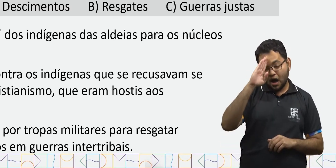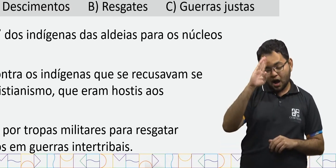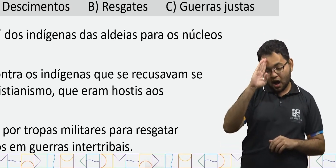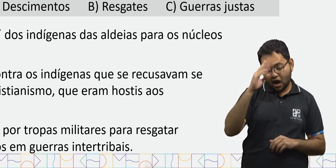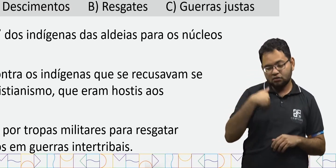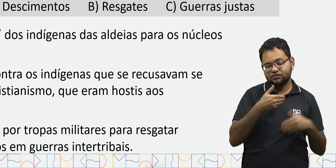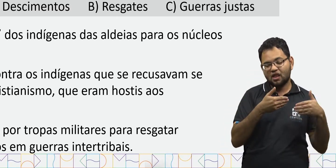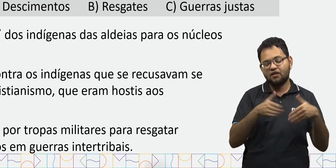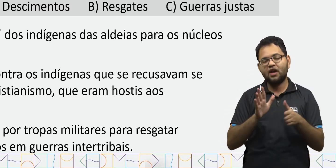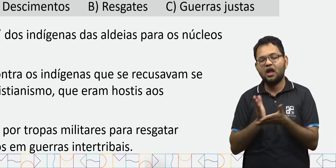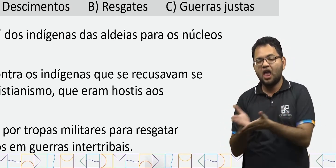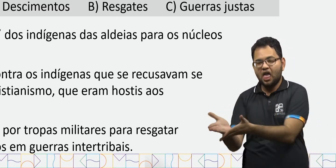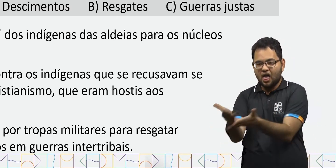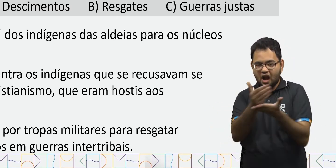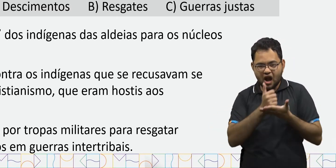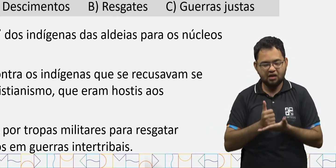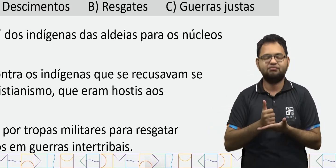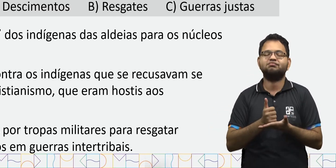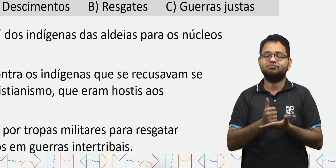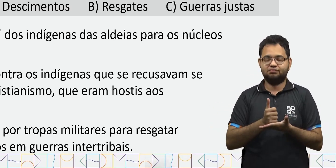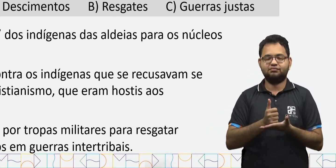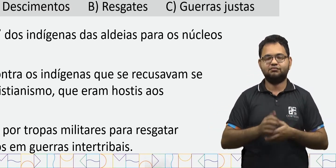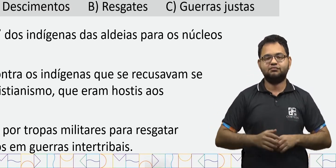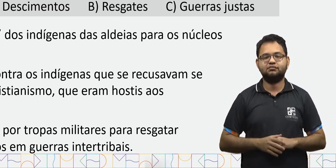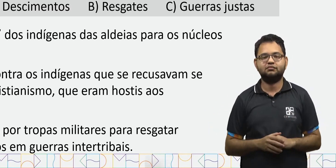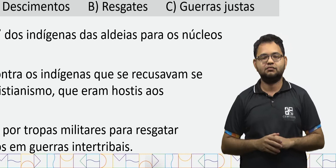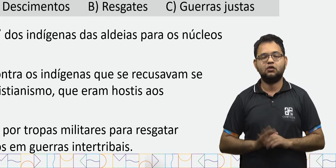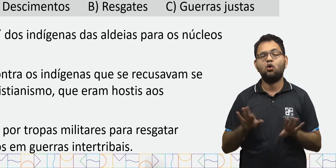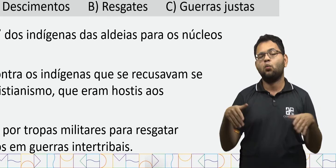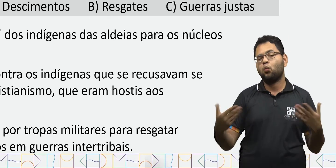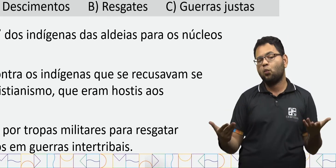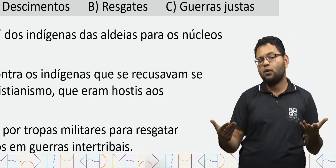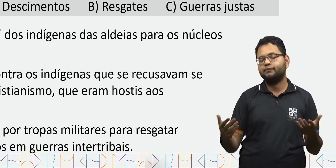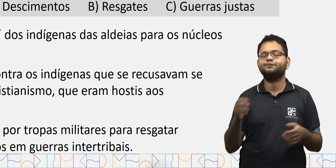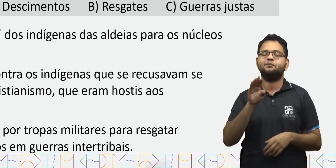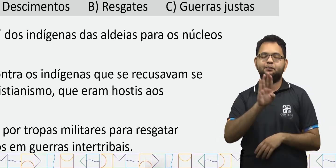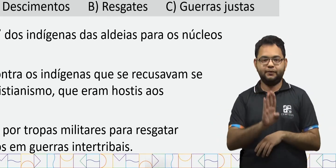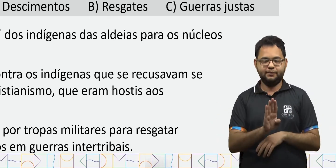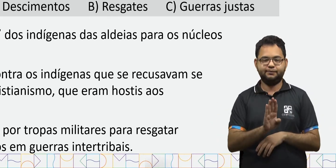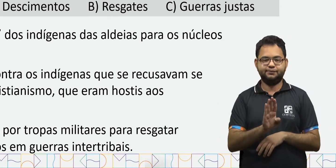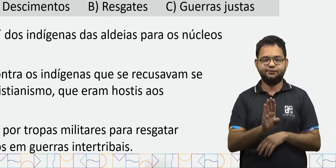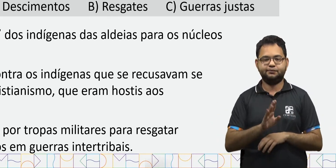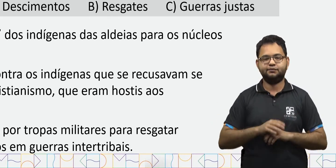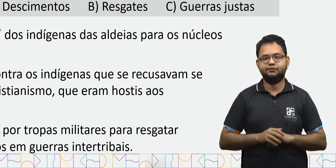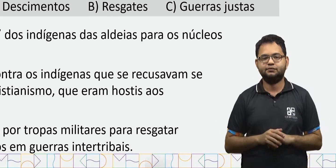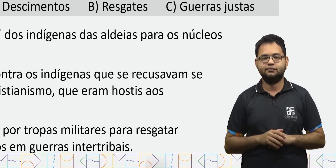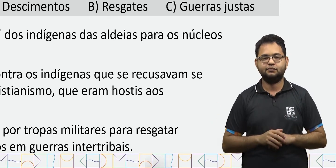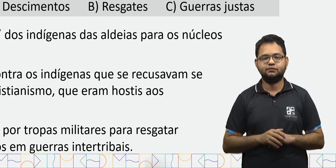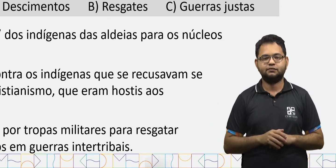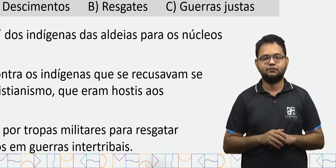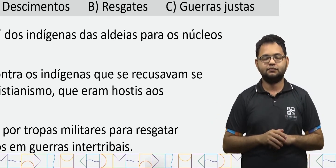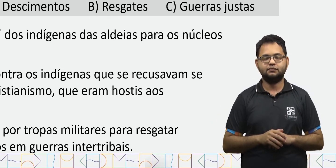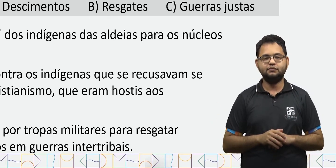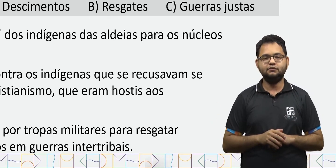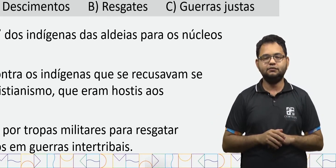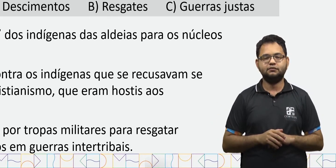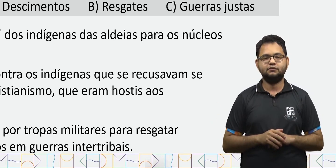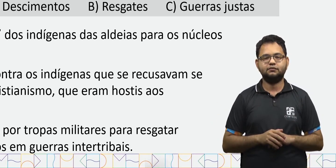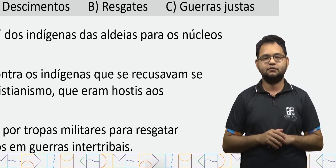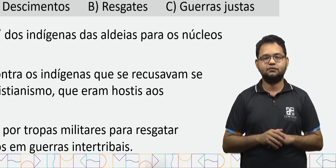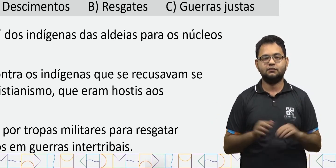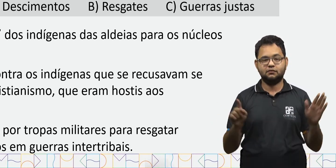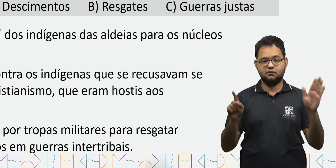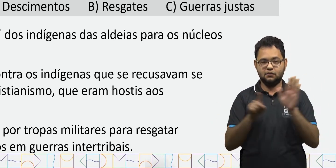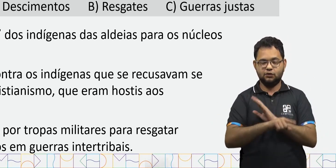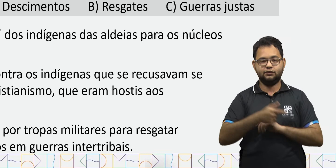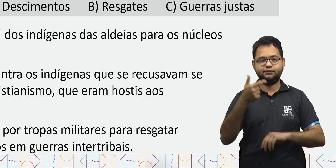para resgatar indígenas presos em guerras intertribais. Nós estamos falando dos resgates.